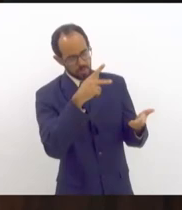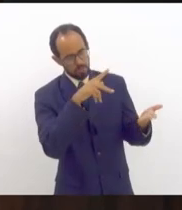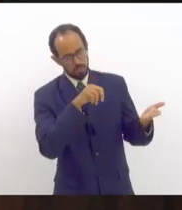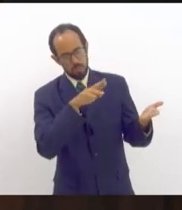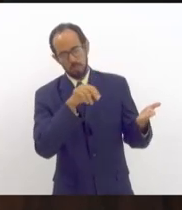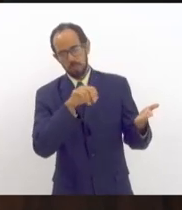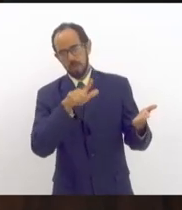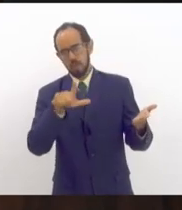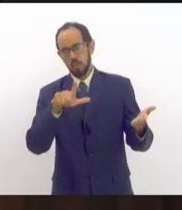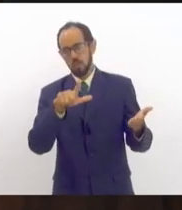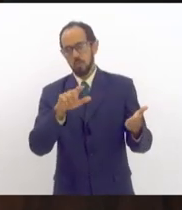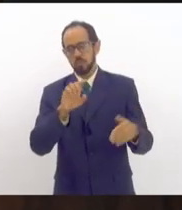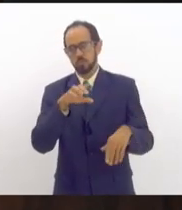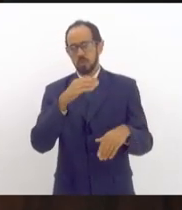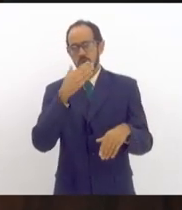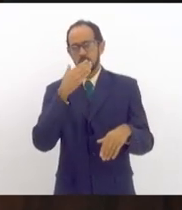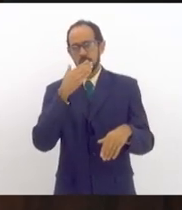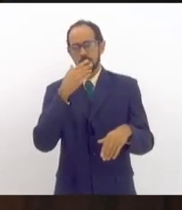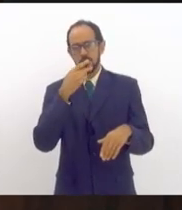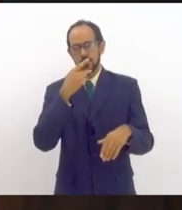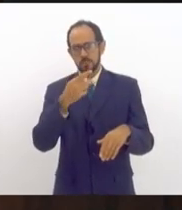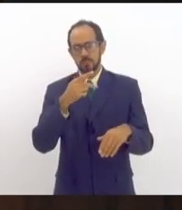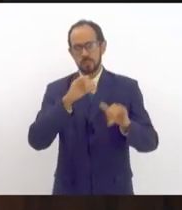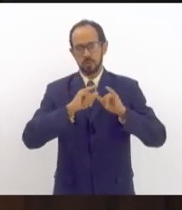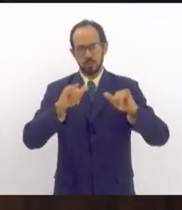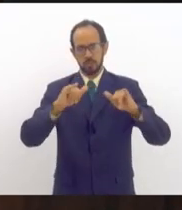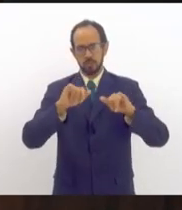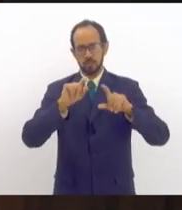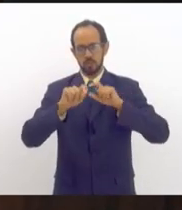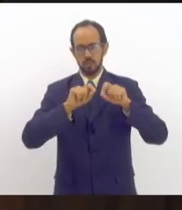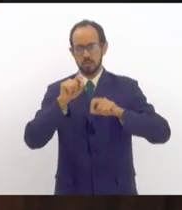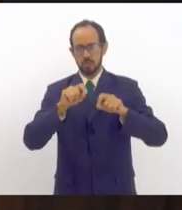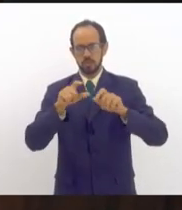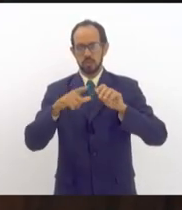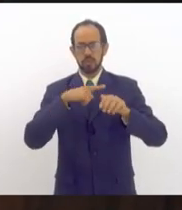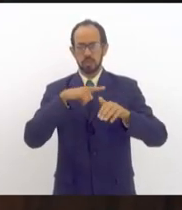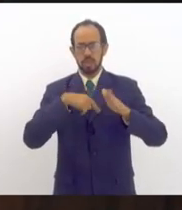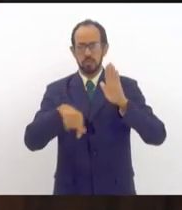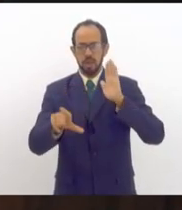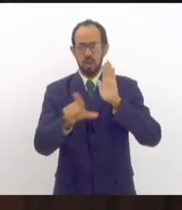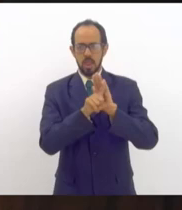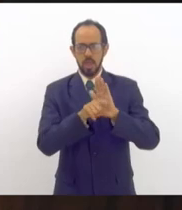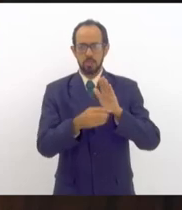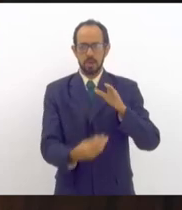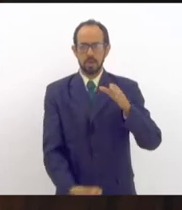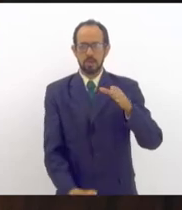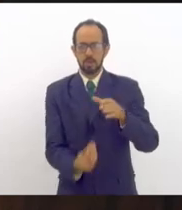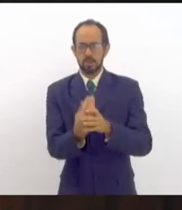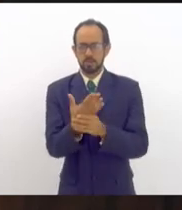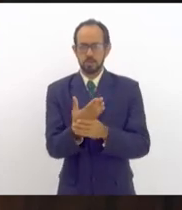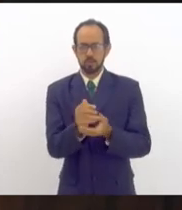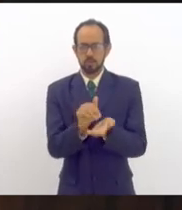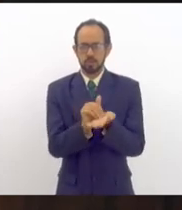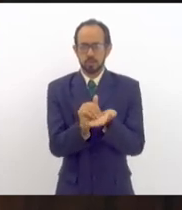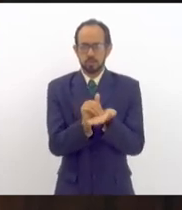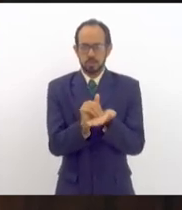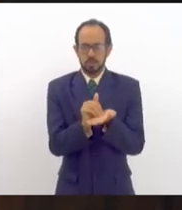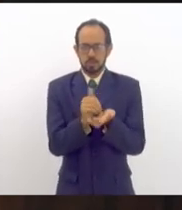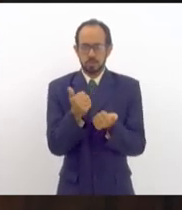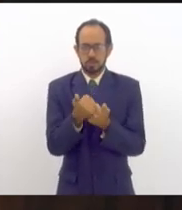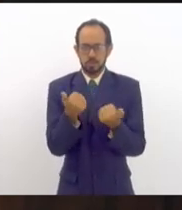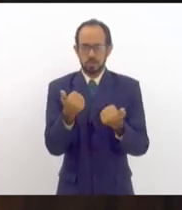só ressaltando que nós já temos uma lei aprovada para criação de uma secretaria uma